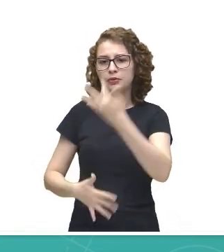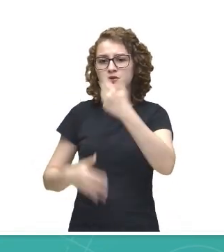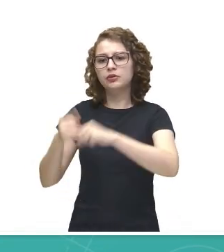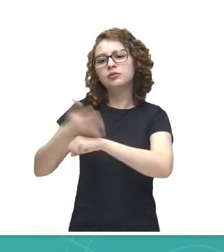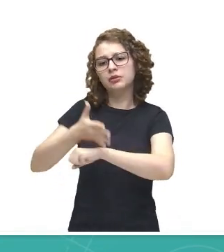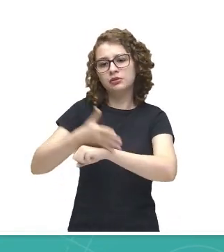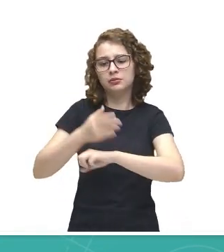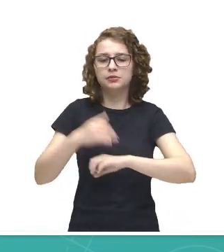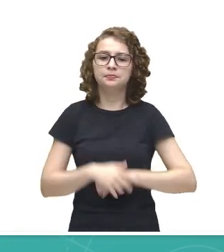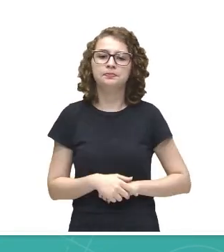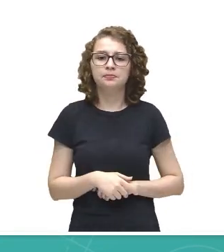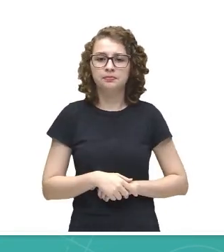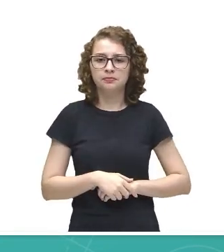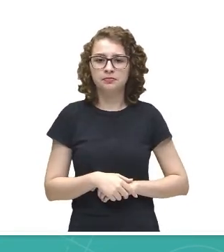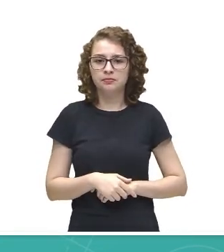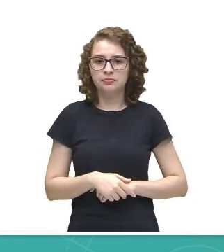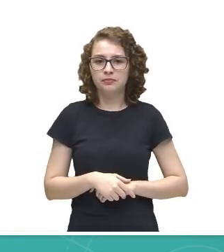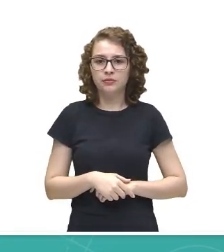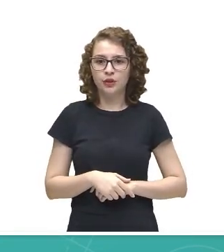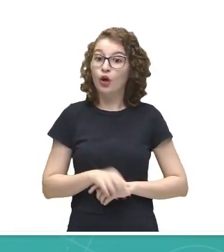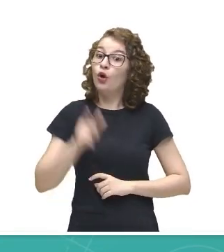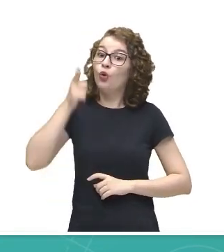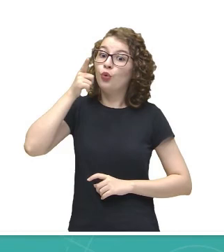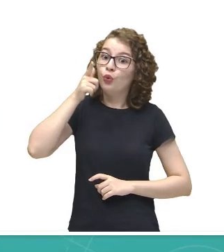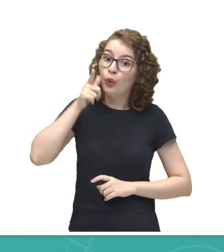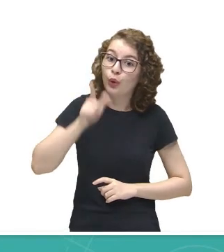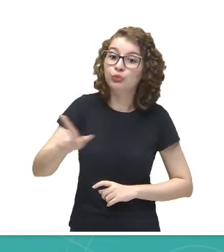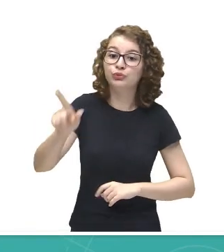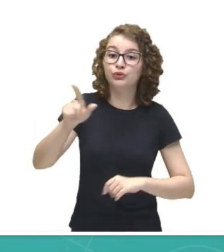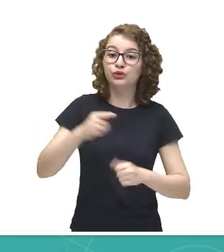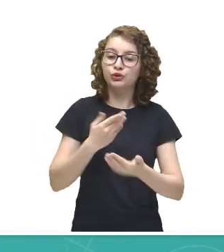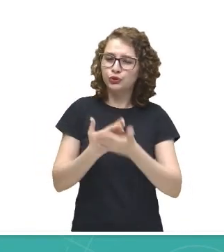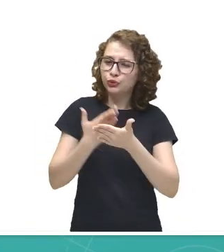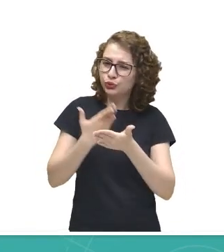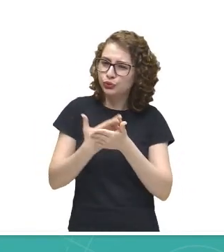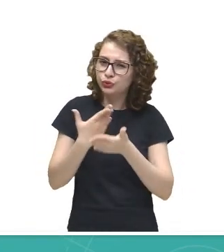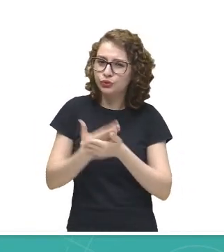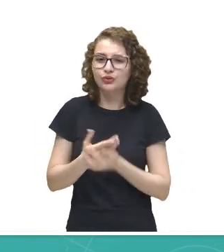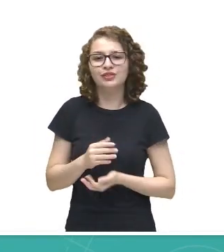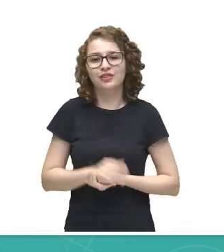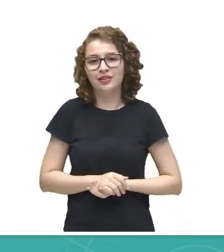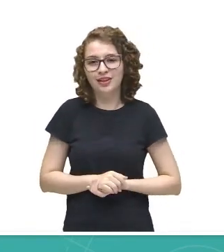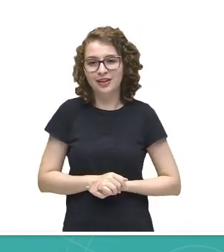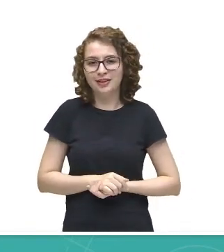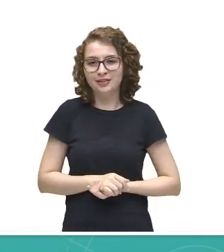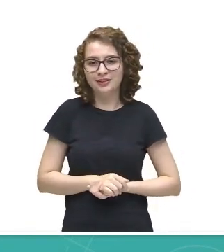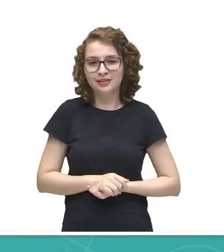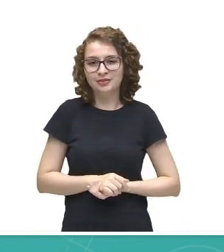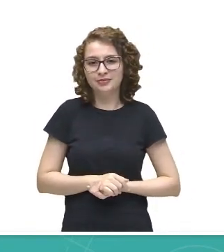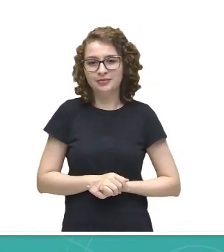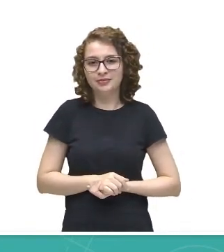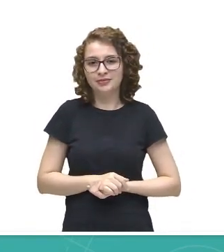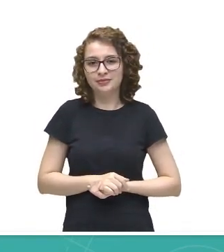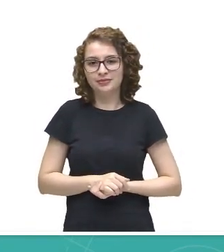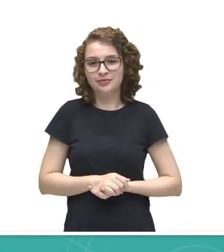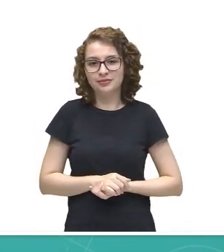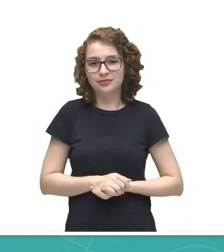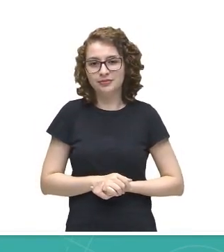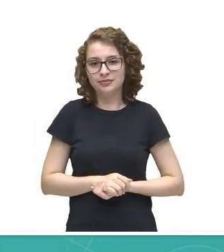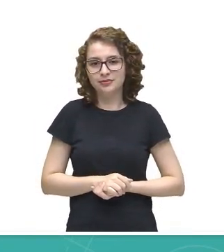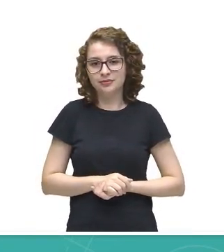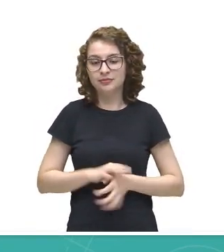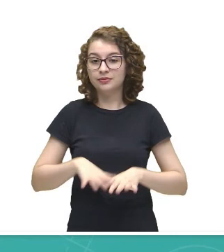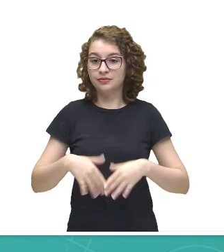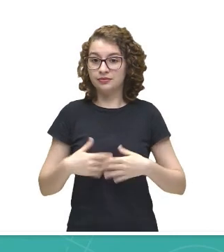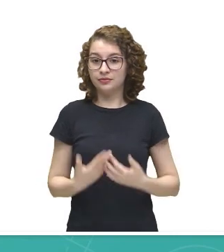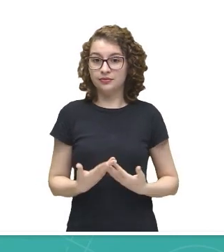tá? Cândido também, não desistem, não desistam. Fiquem comigo até o final, tá bom? Muito